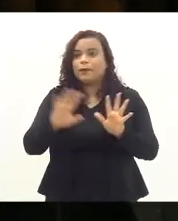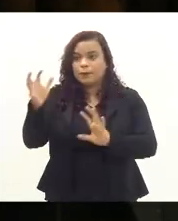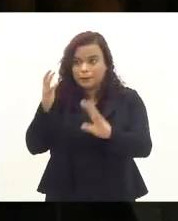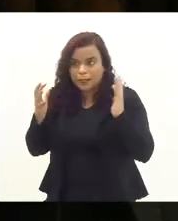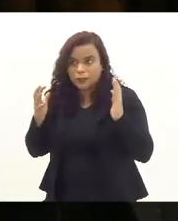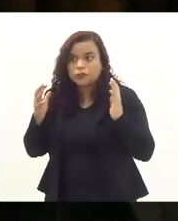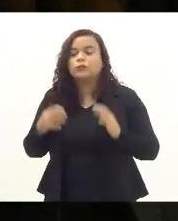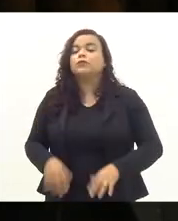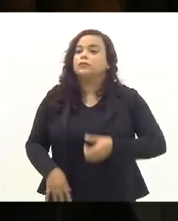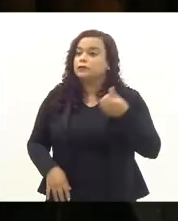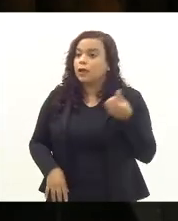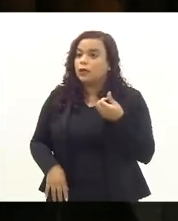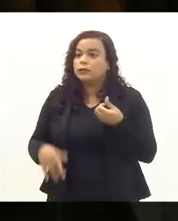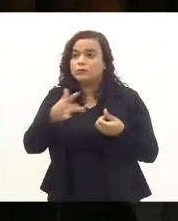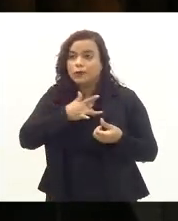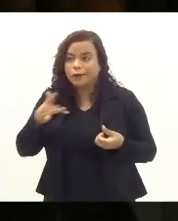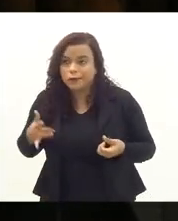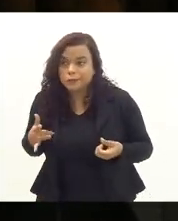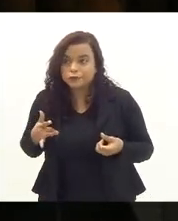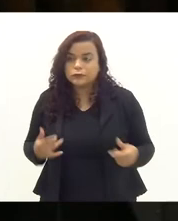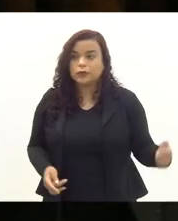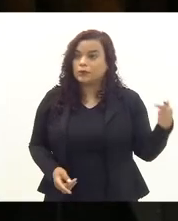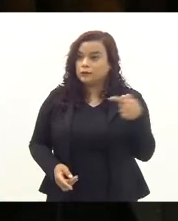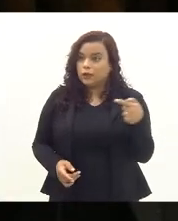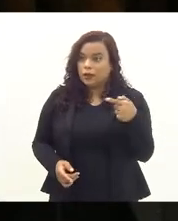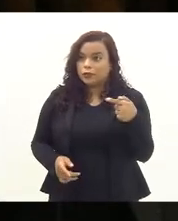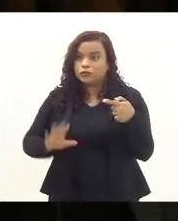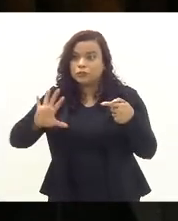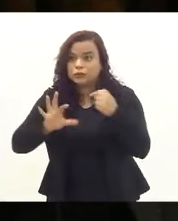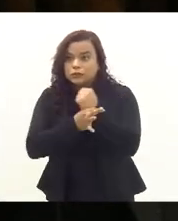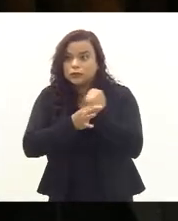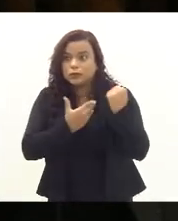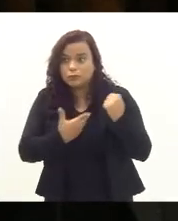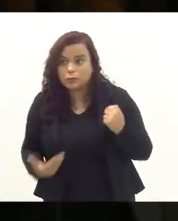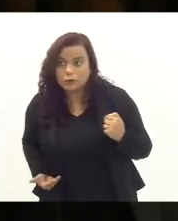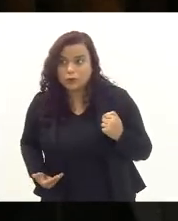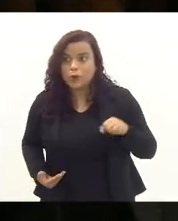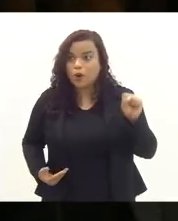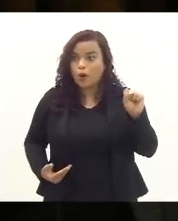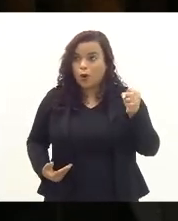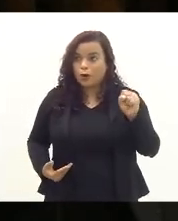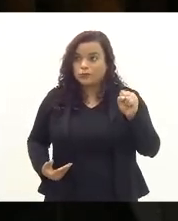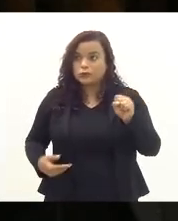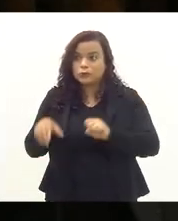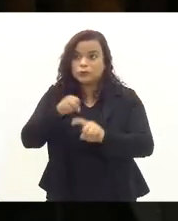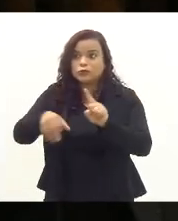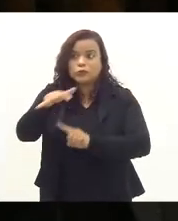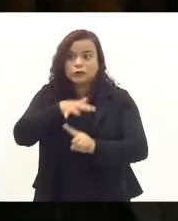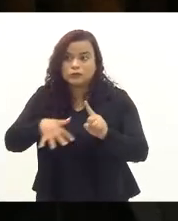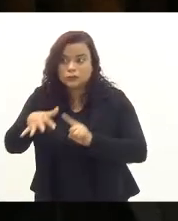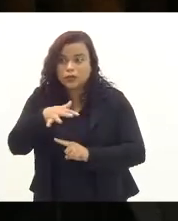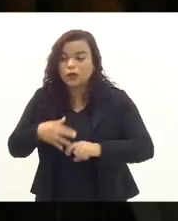saúde sete Segurança Pública oito social